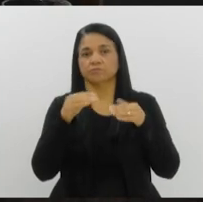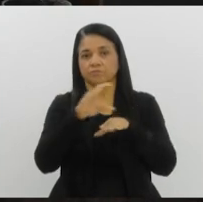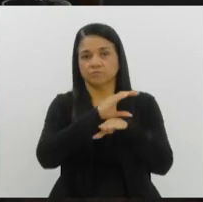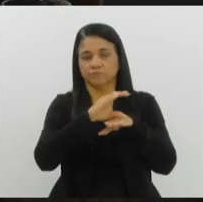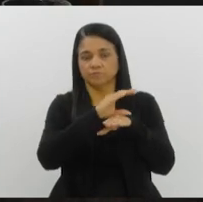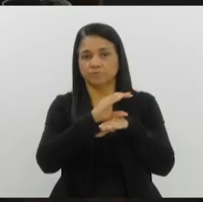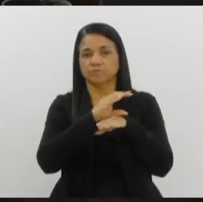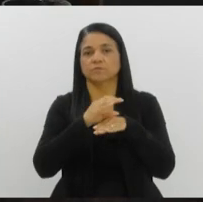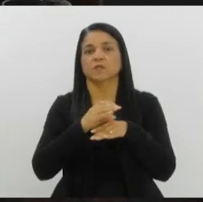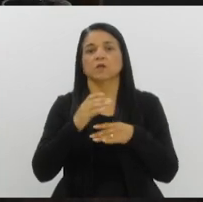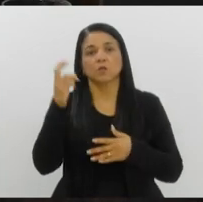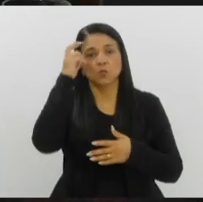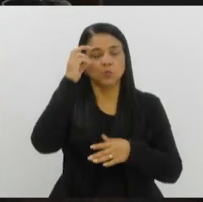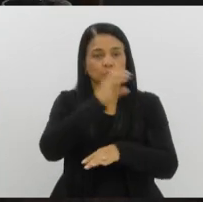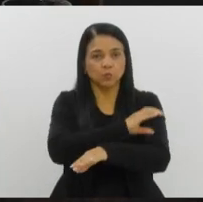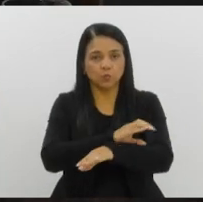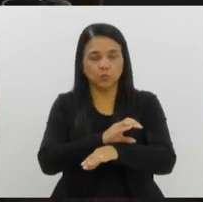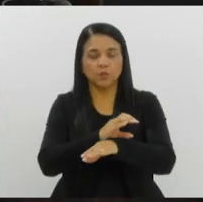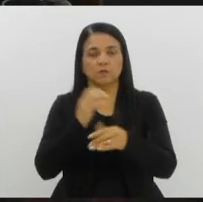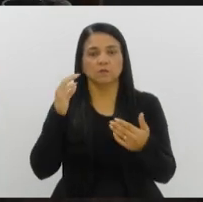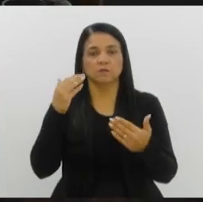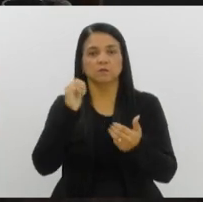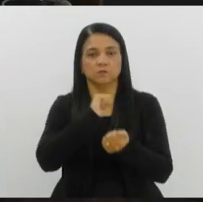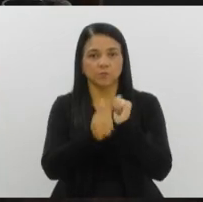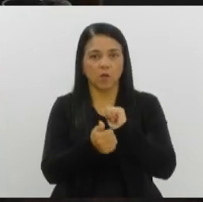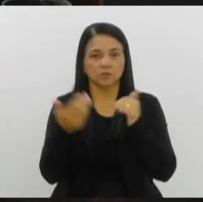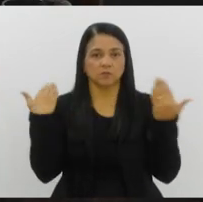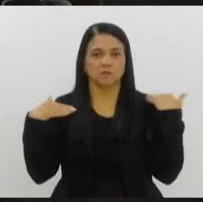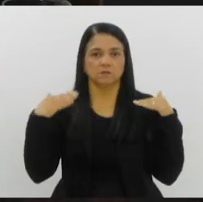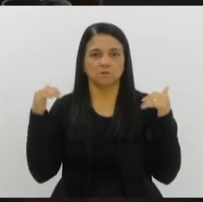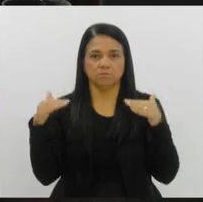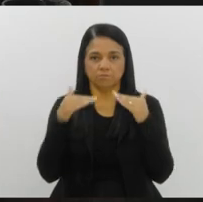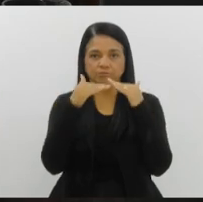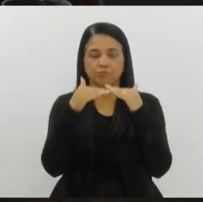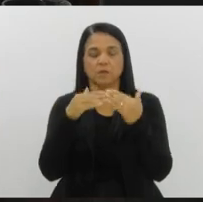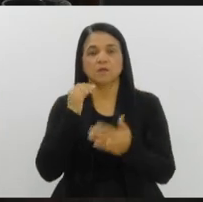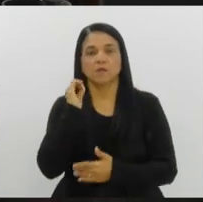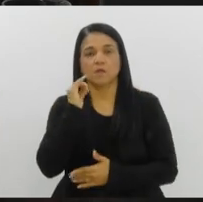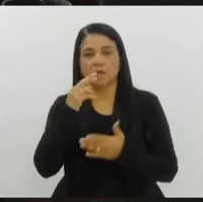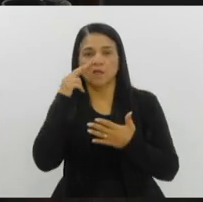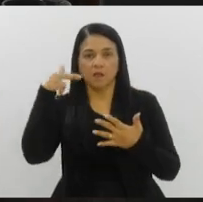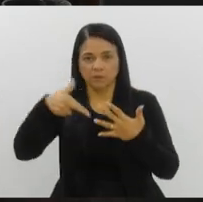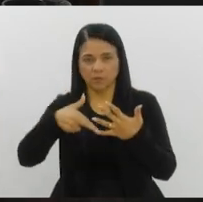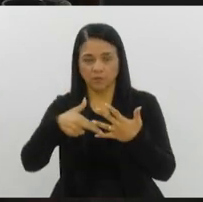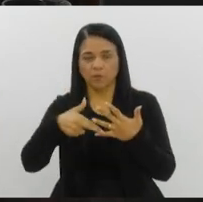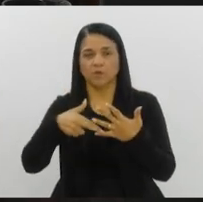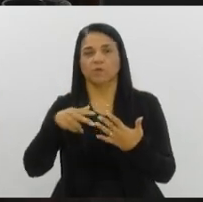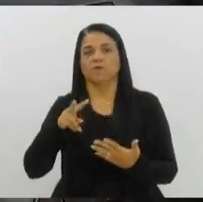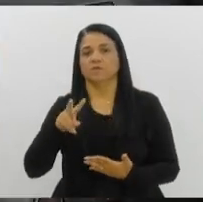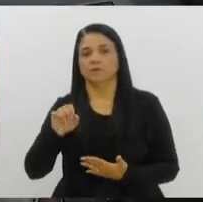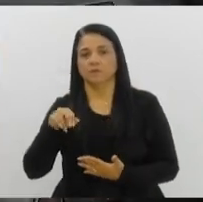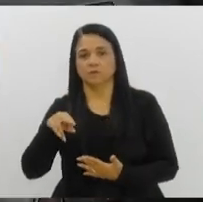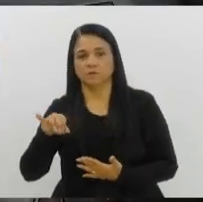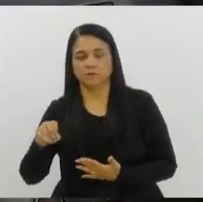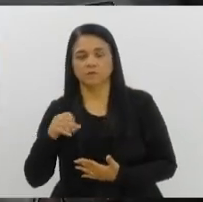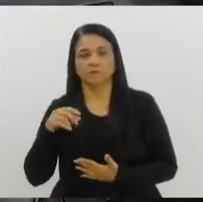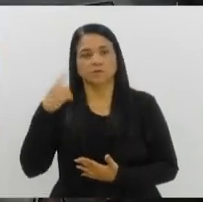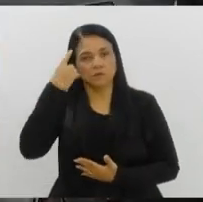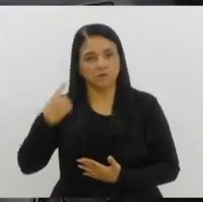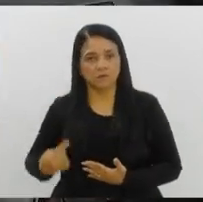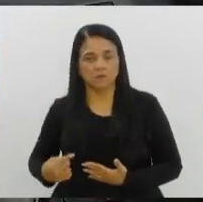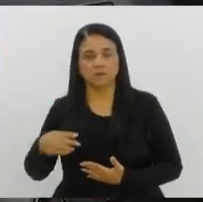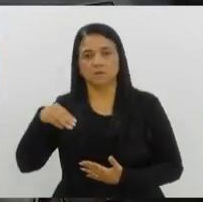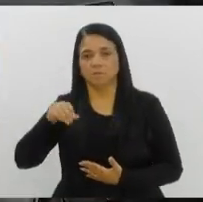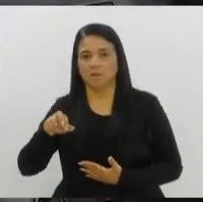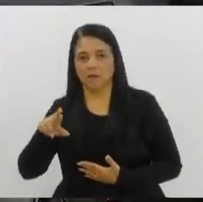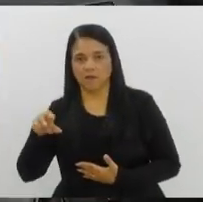Cultura favorável, Esporte e Lazer favorável. Relator, deputado Vinícius Cozolino, Dani Balbo e Márcio Galberto. Em